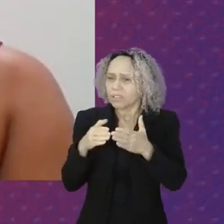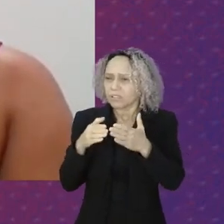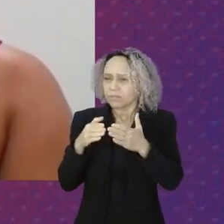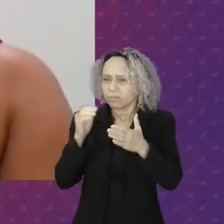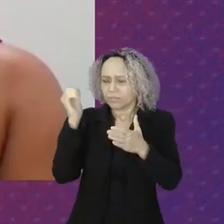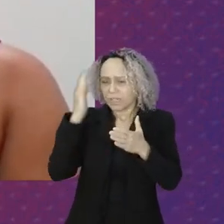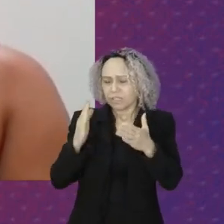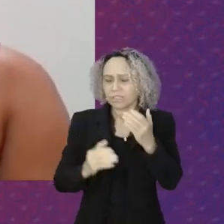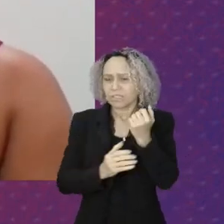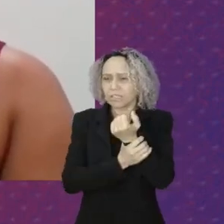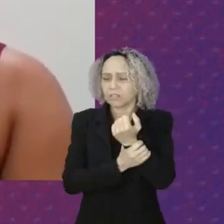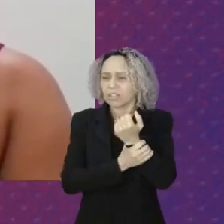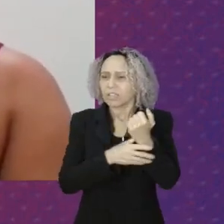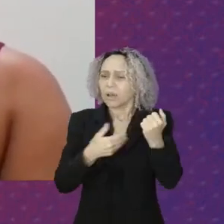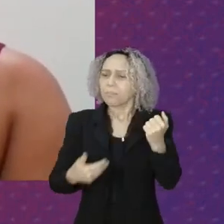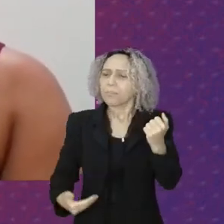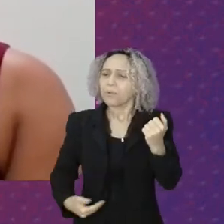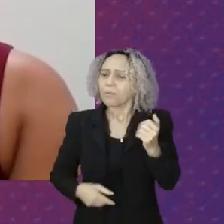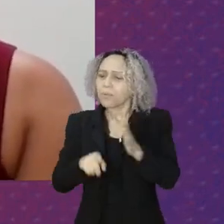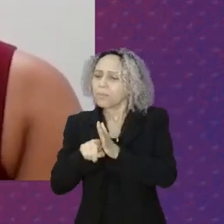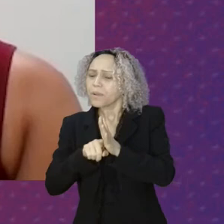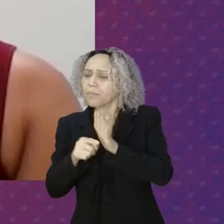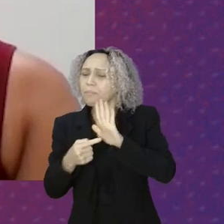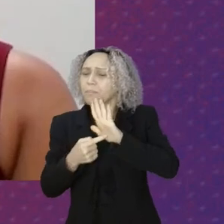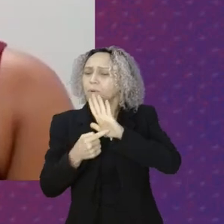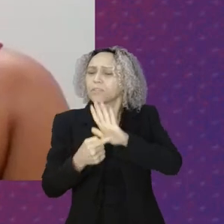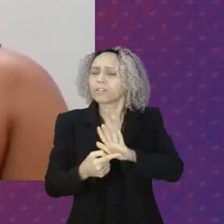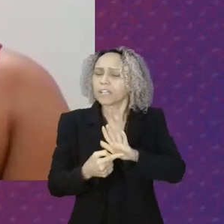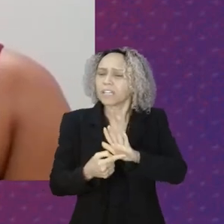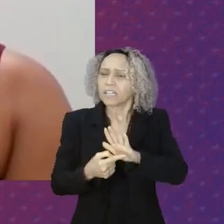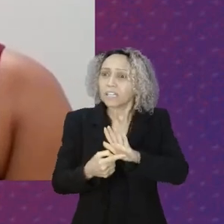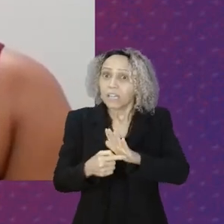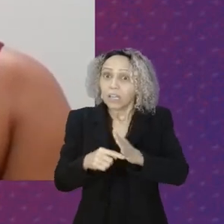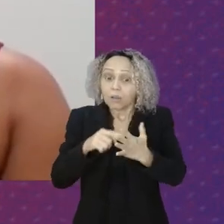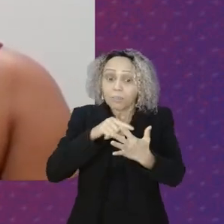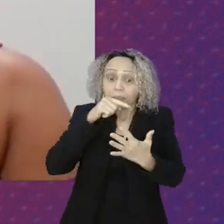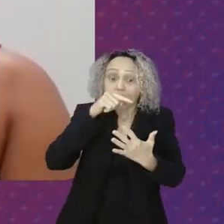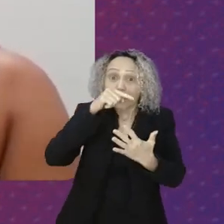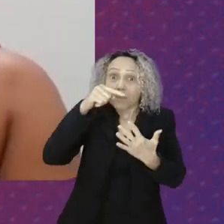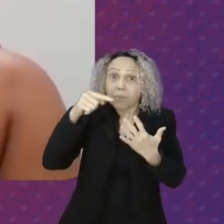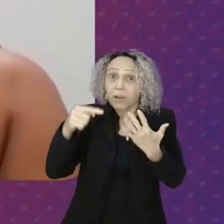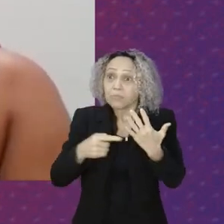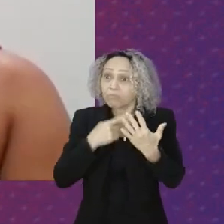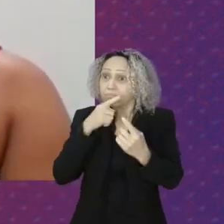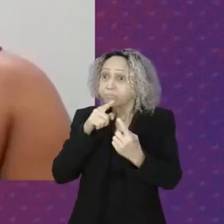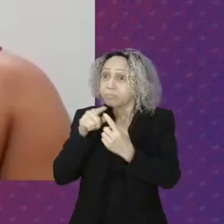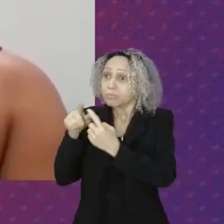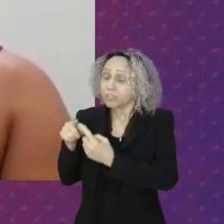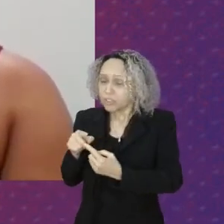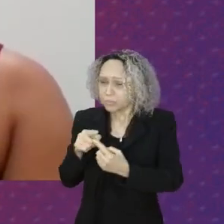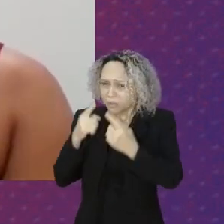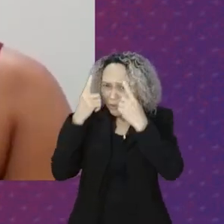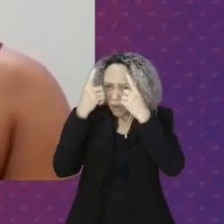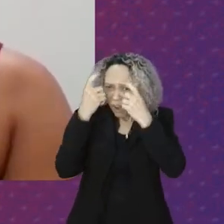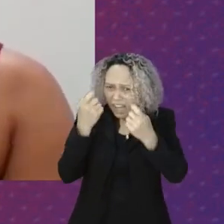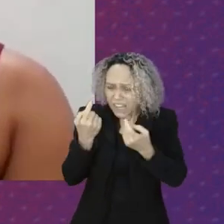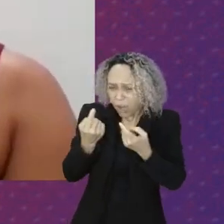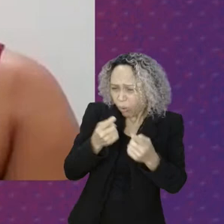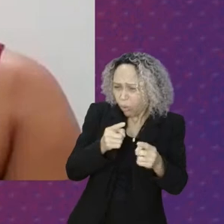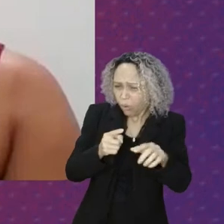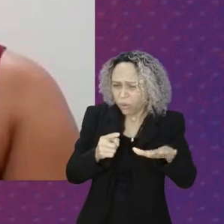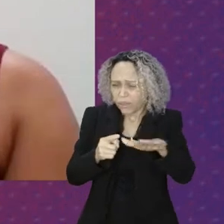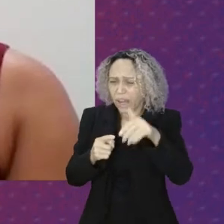que mostrou que todos os tipos de violência contra a mulher aumentou, né? E aí todos os tipos, quando a gente fala sobre a